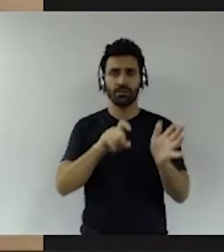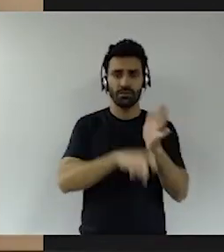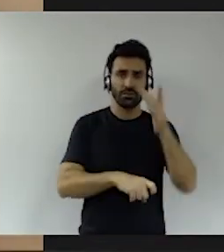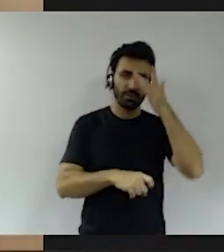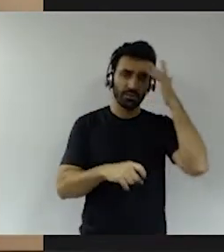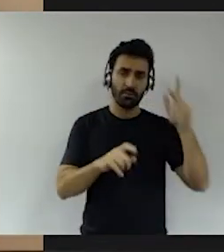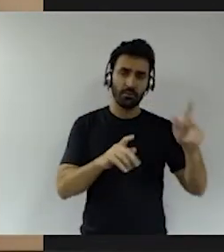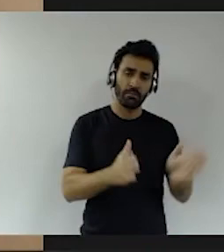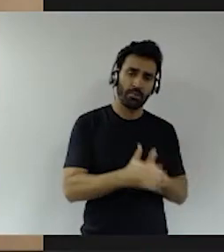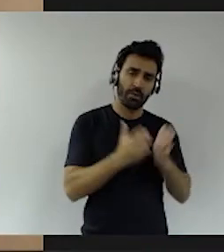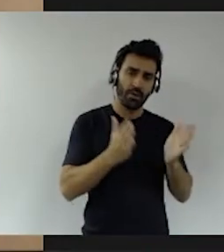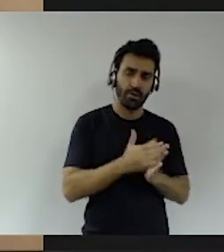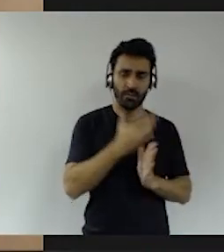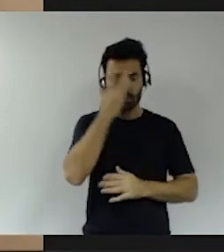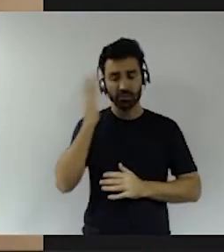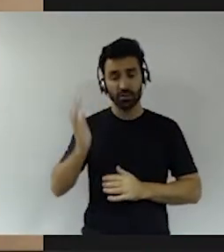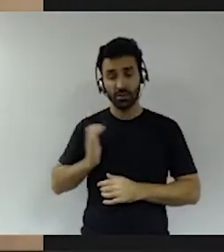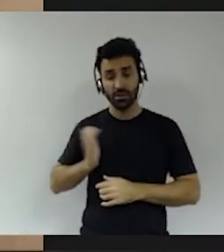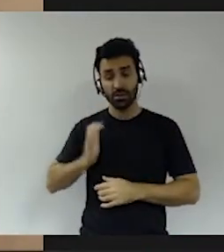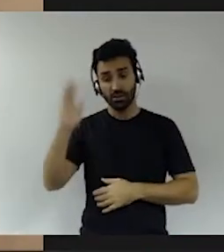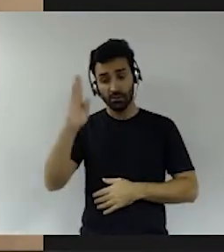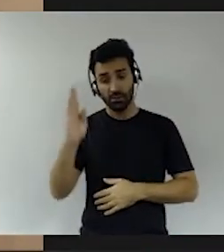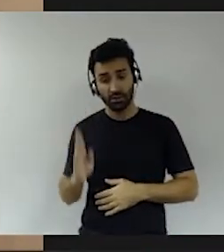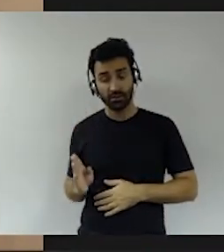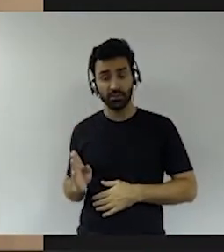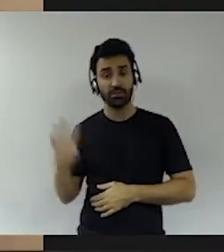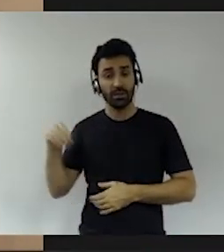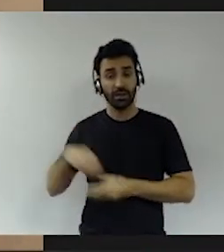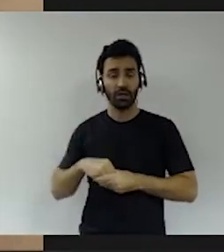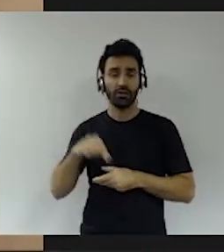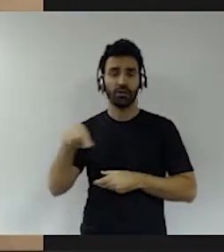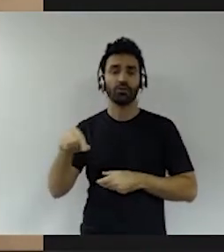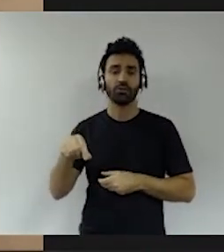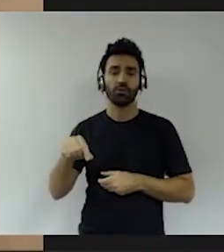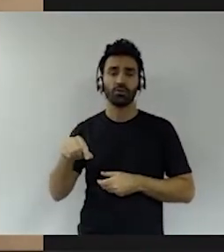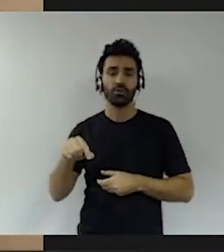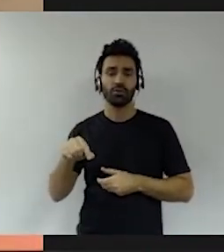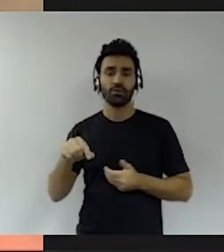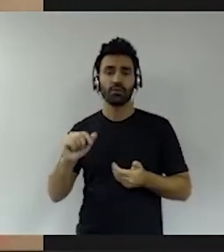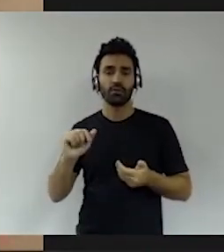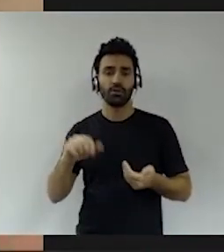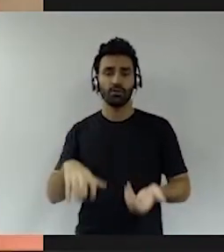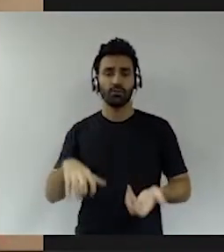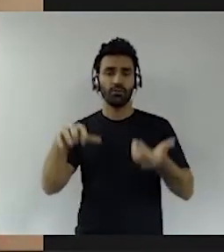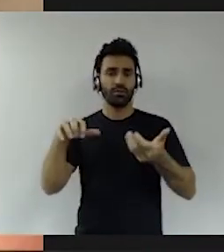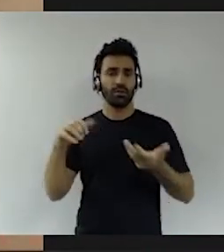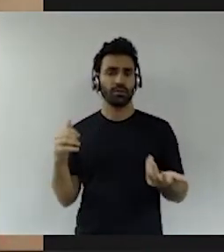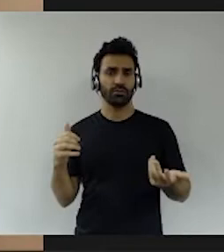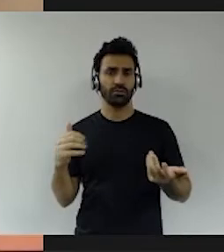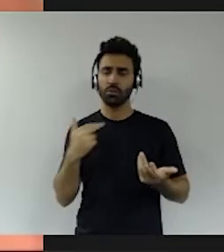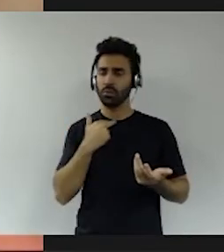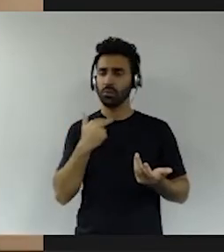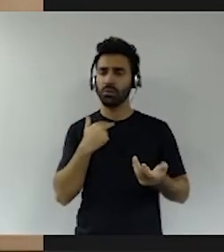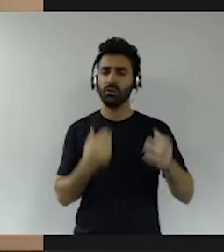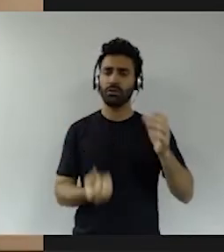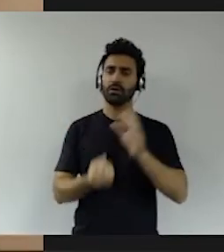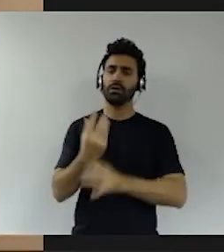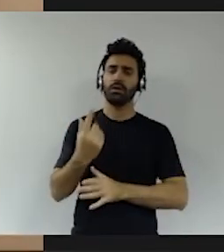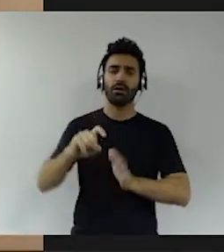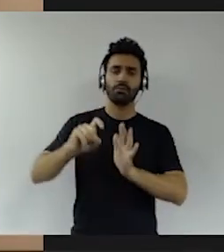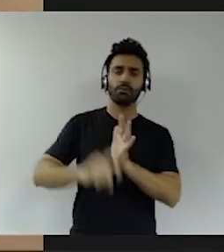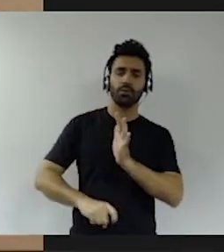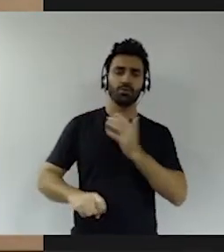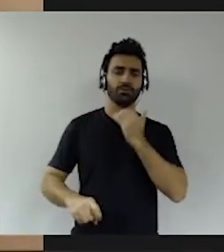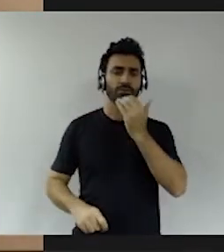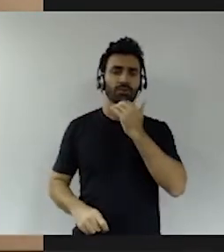pobre e o rico no Brasil. No Congresso, eu não vejo possibilidade de criar qualquer tipo de imposto.